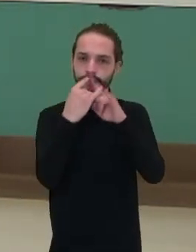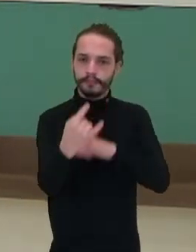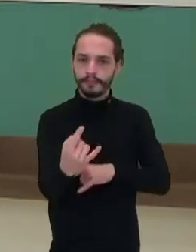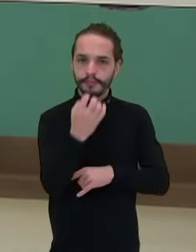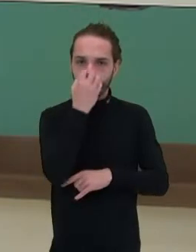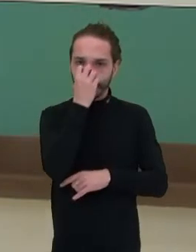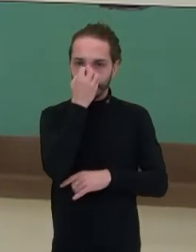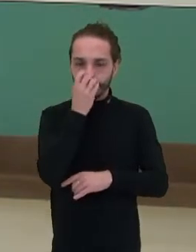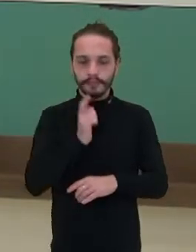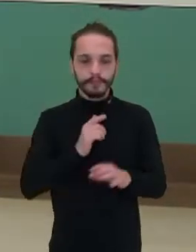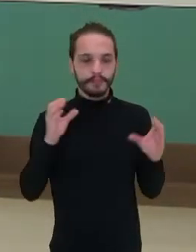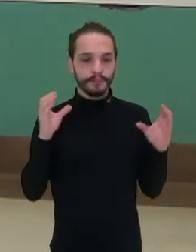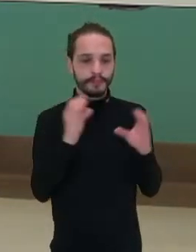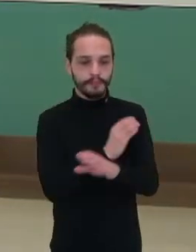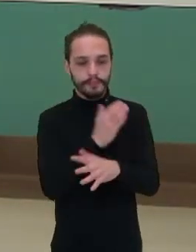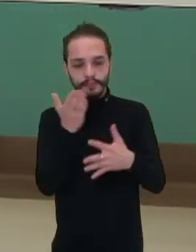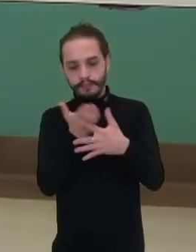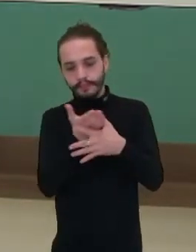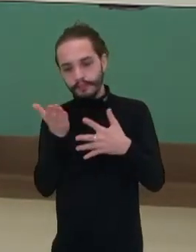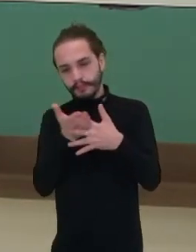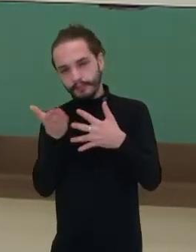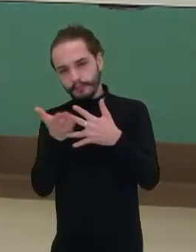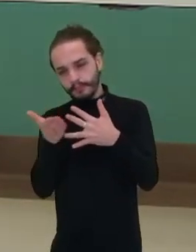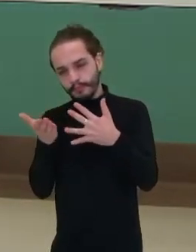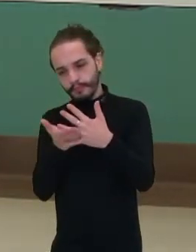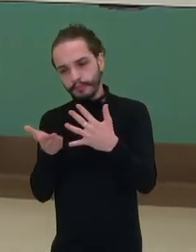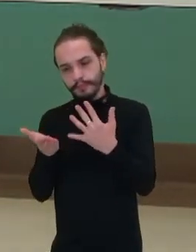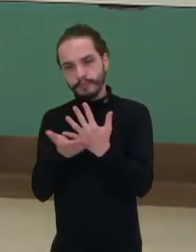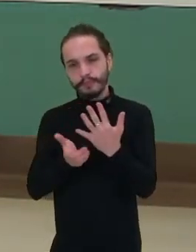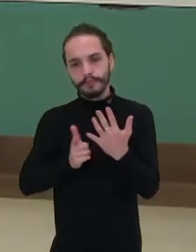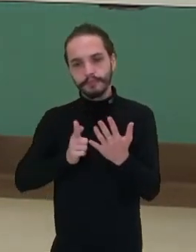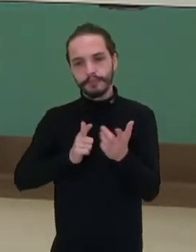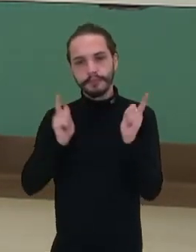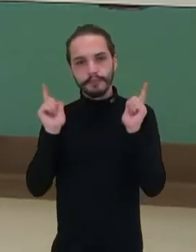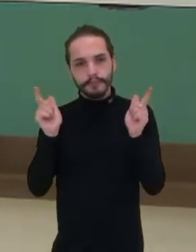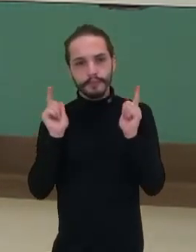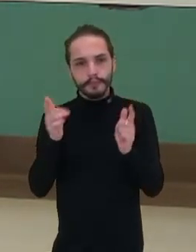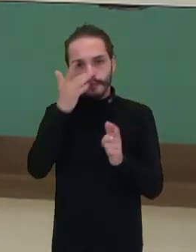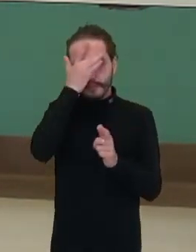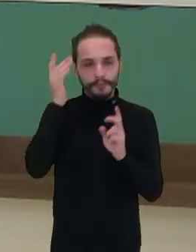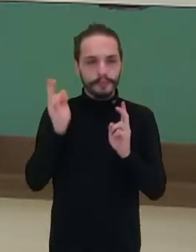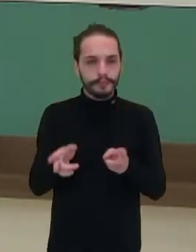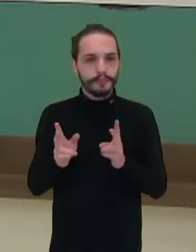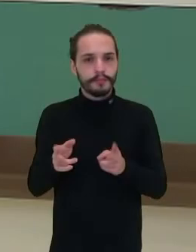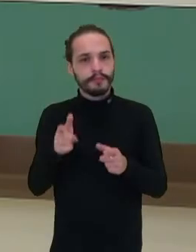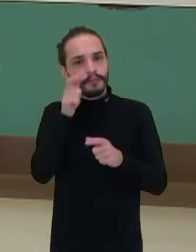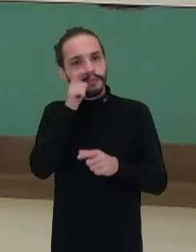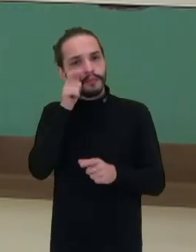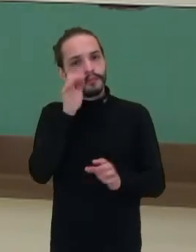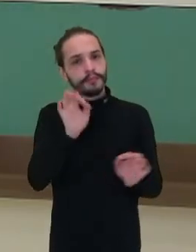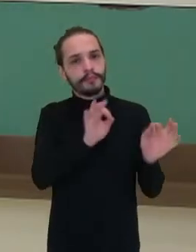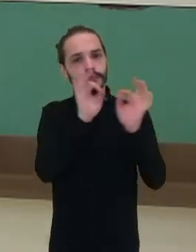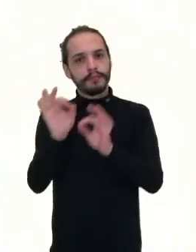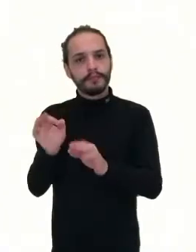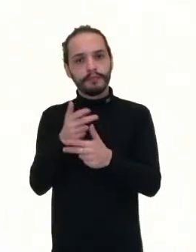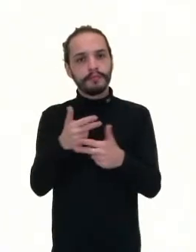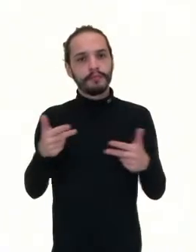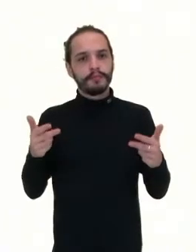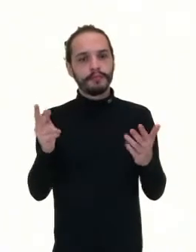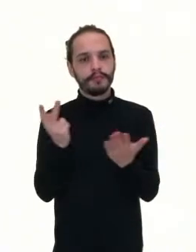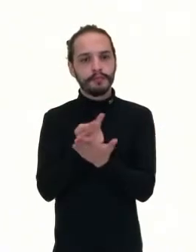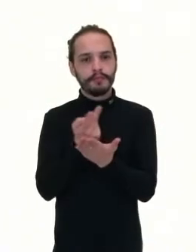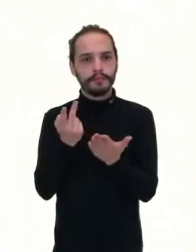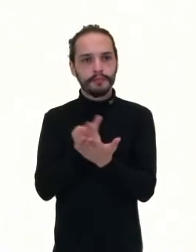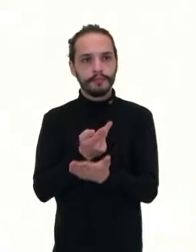espetáculo completo e intervalo preenchido com entretenimento, então sempre a pessoa estava vendo alguma coisa acontecendo ali naquele picadeiro. E nós temos esse